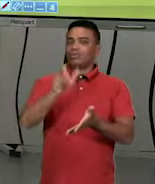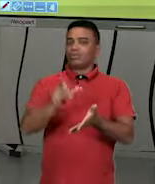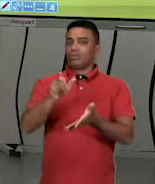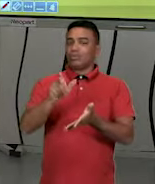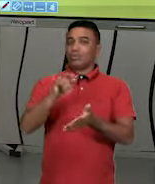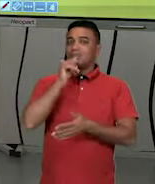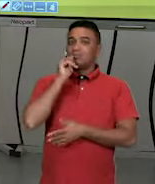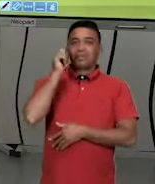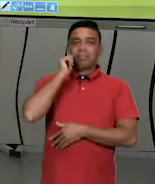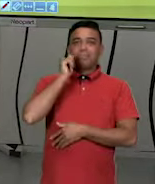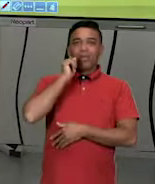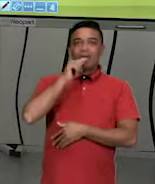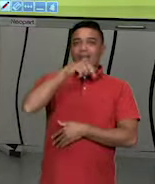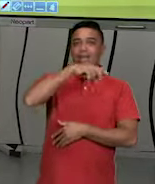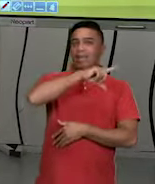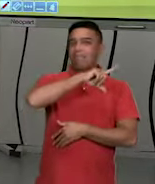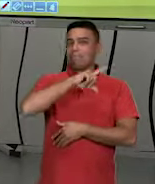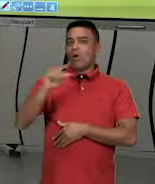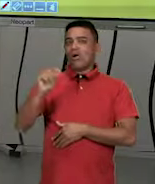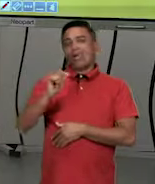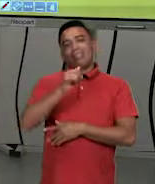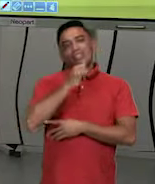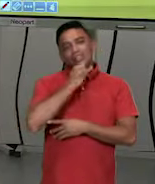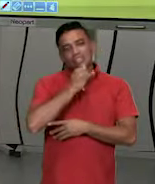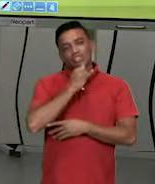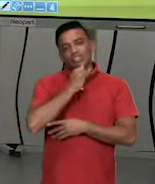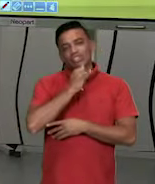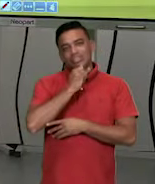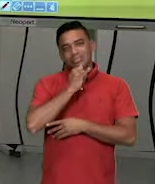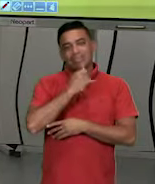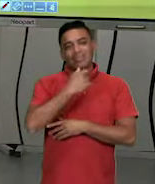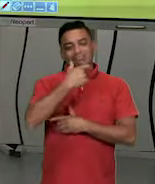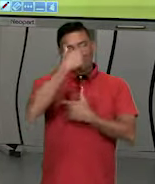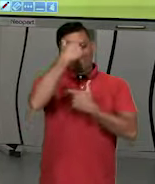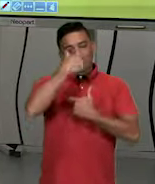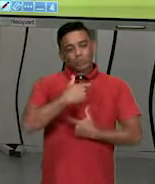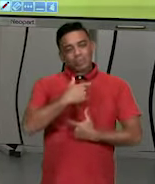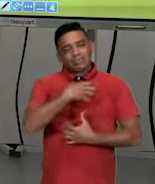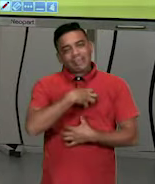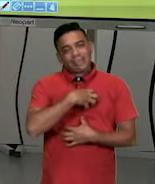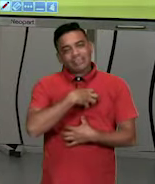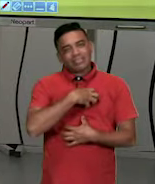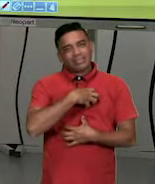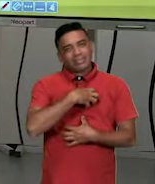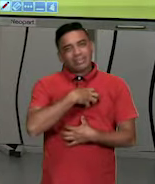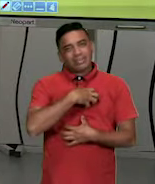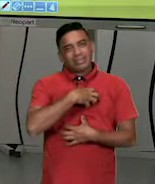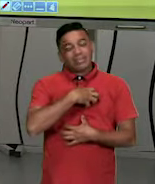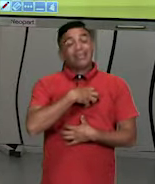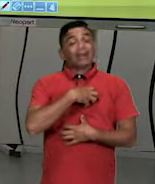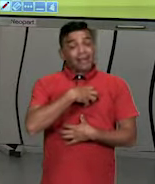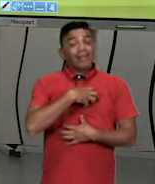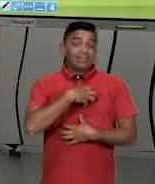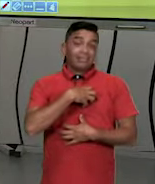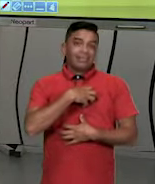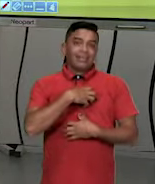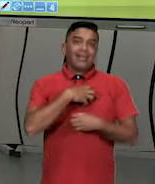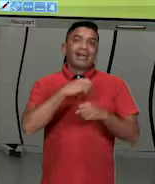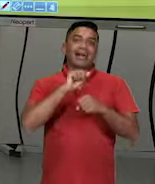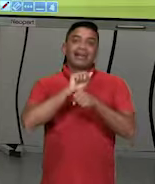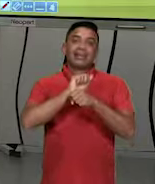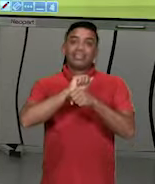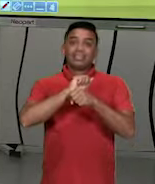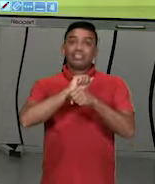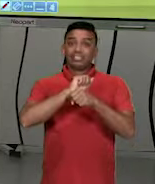ido embora é algo triste para essa pessoa. Por isso, é utilizado o advérbio